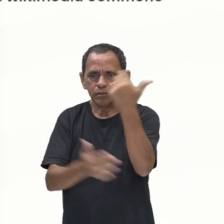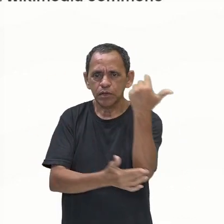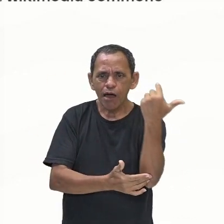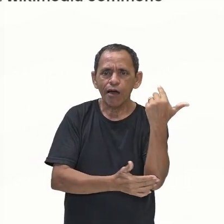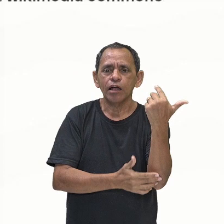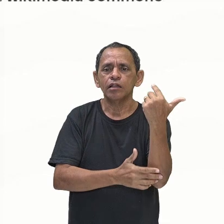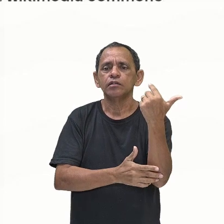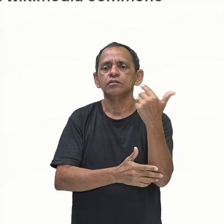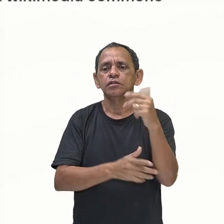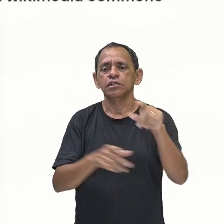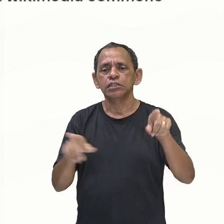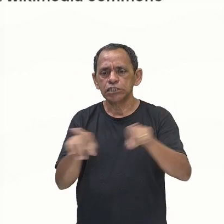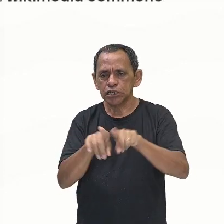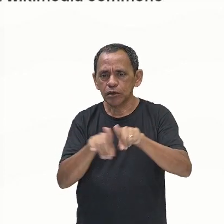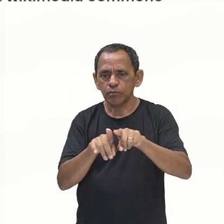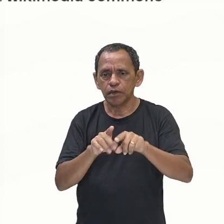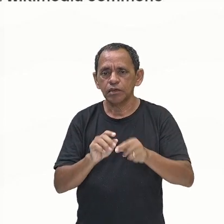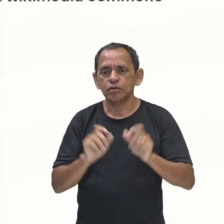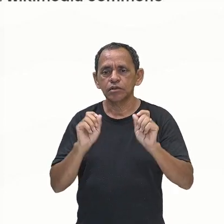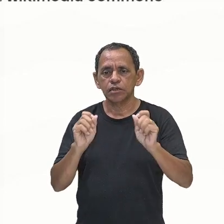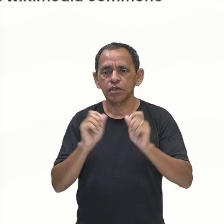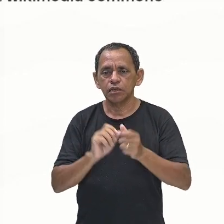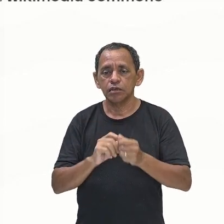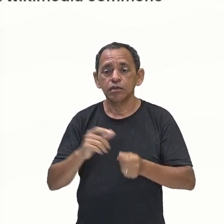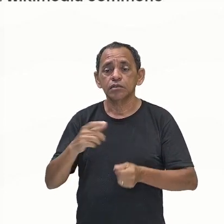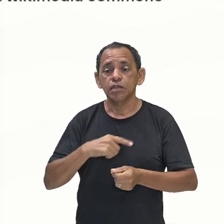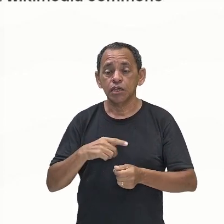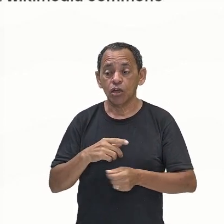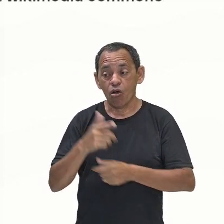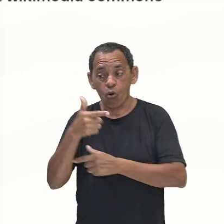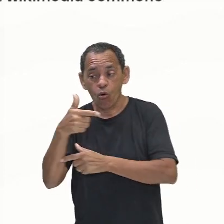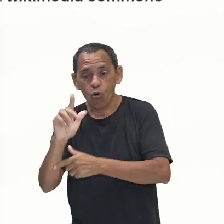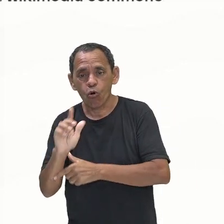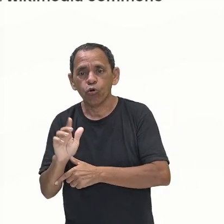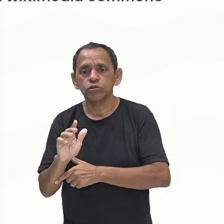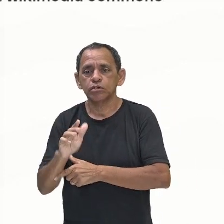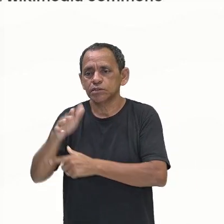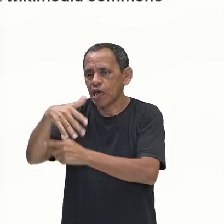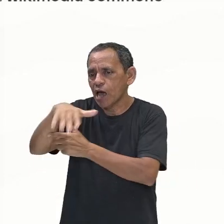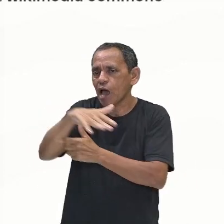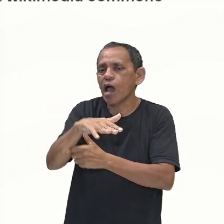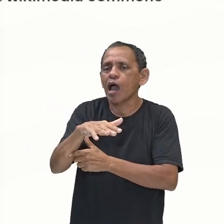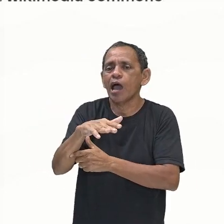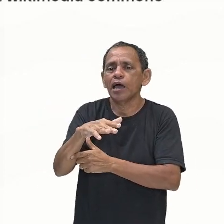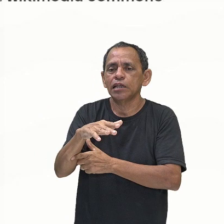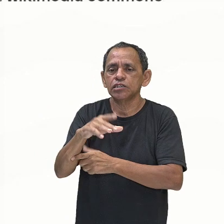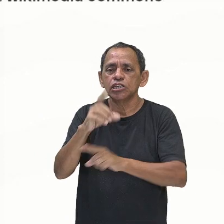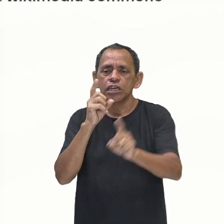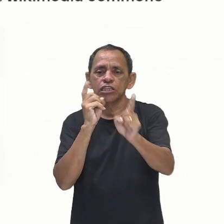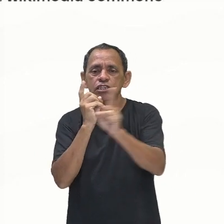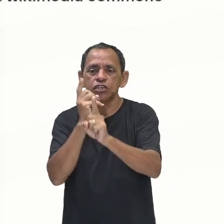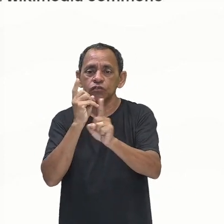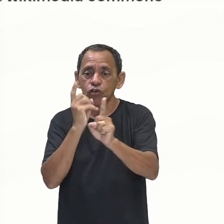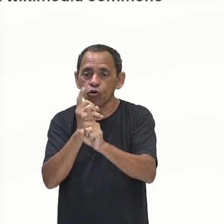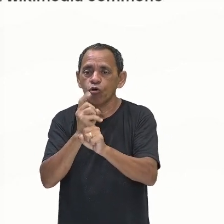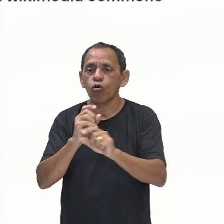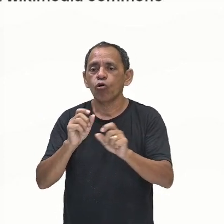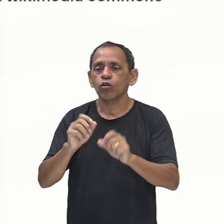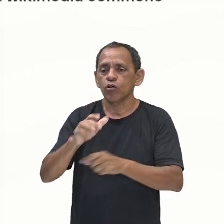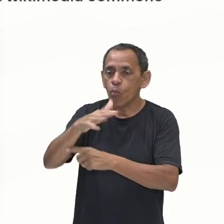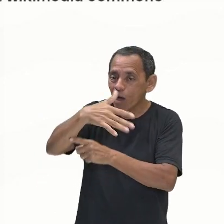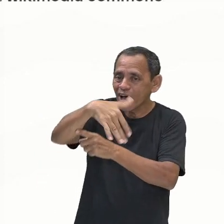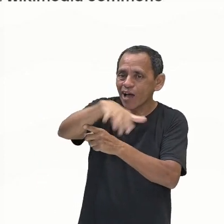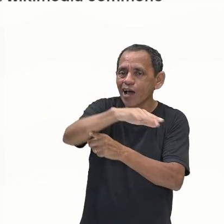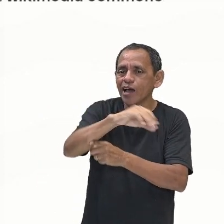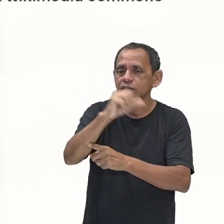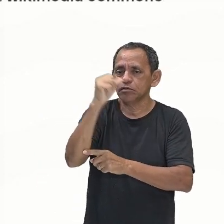né? São focos de queimada. Então, através de uma técnica específica, tá? Aqui a gente